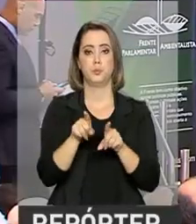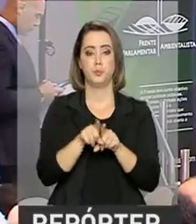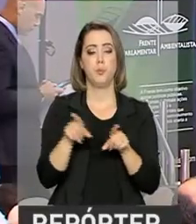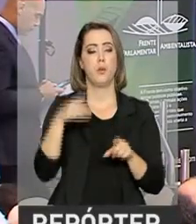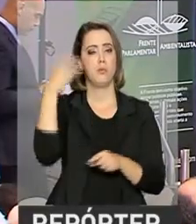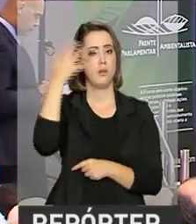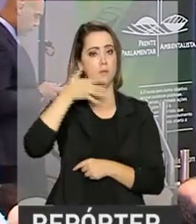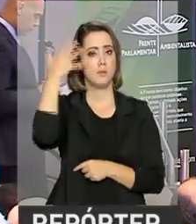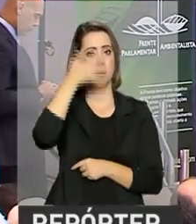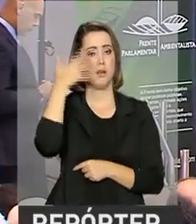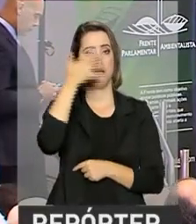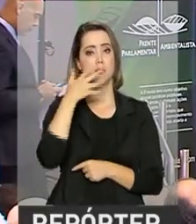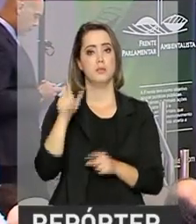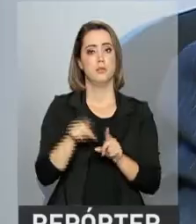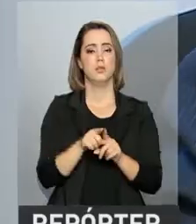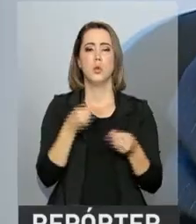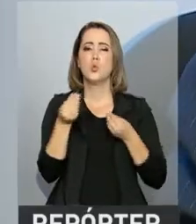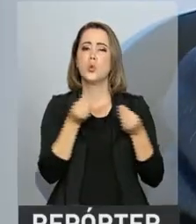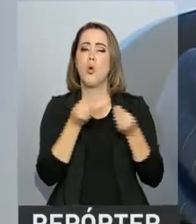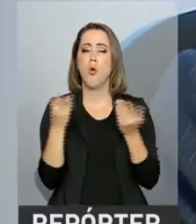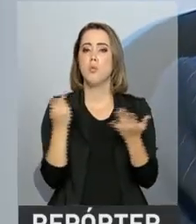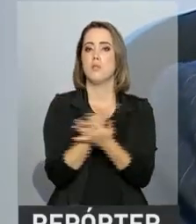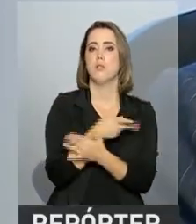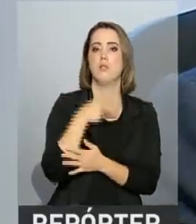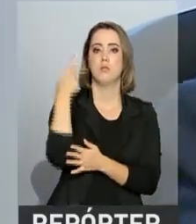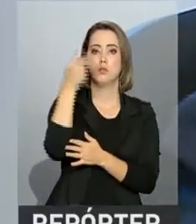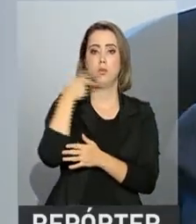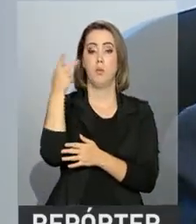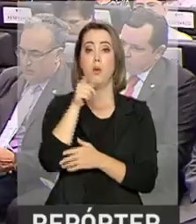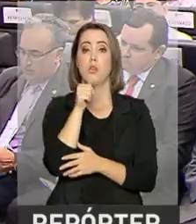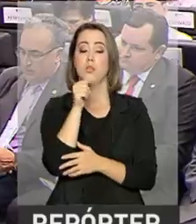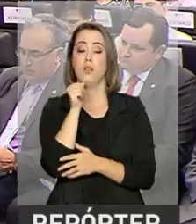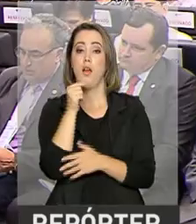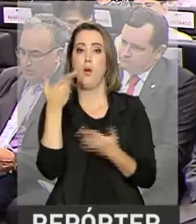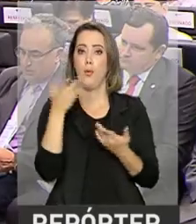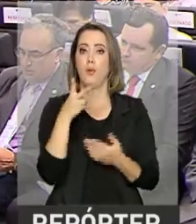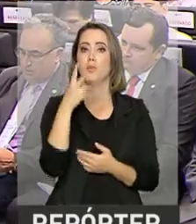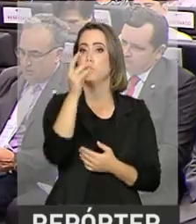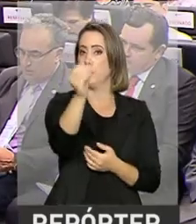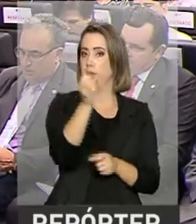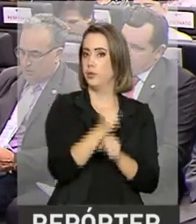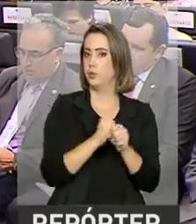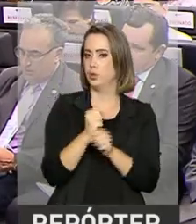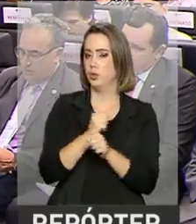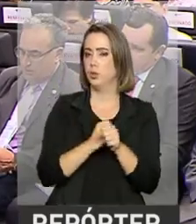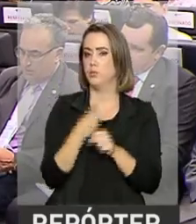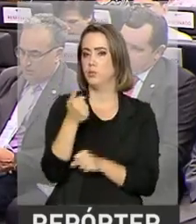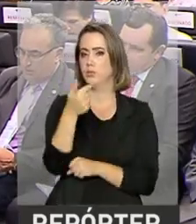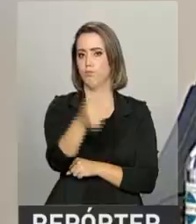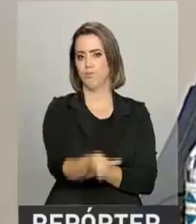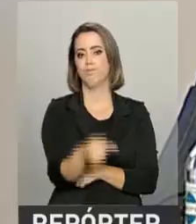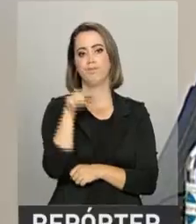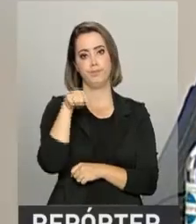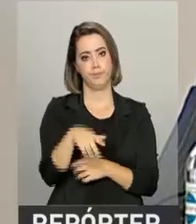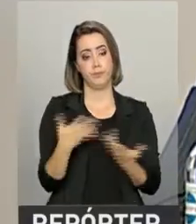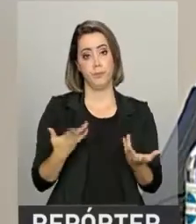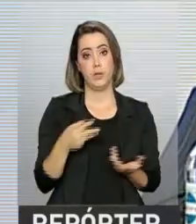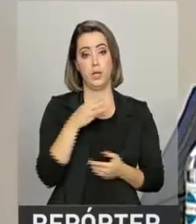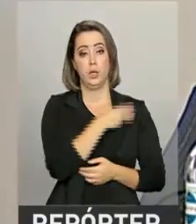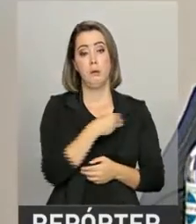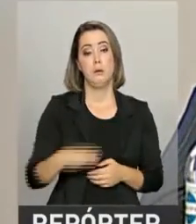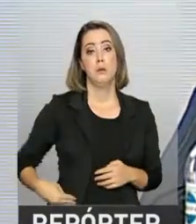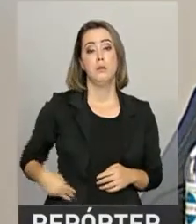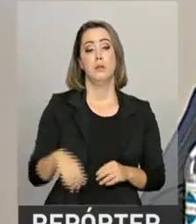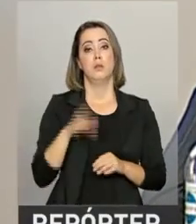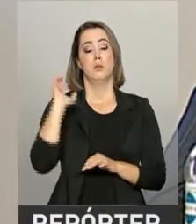para avaliar a política nacional de recursos hídricos que completa 20 anos em 2017 o ministro do meio